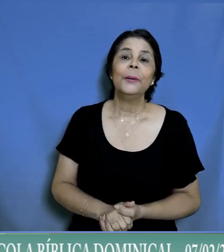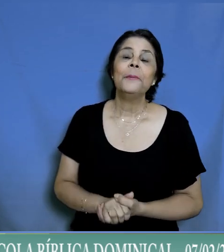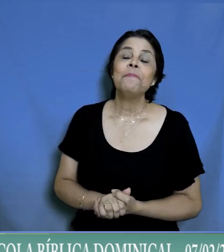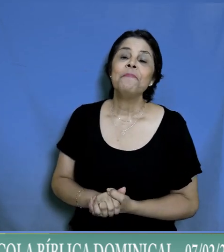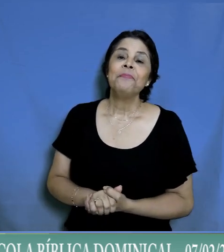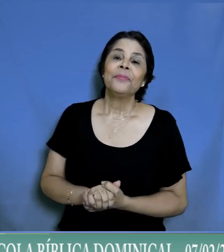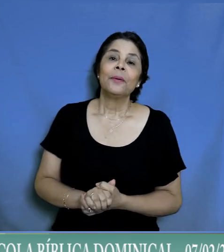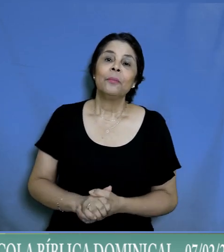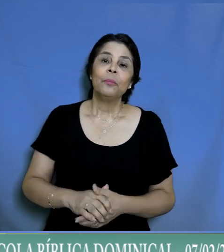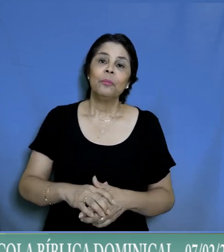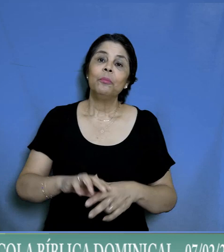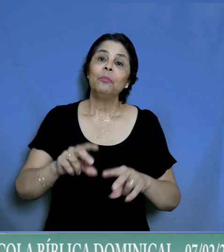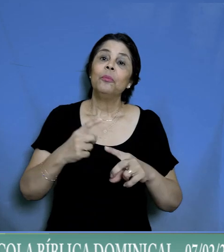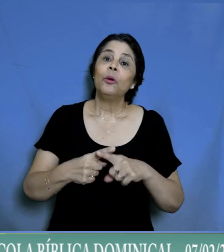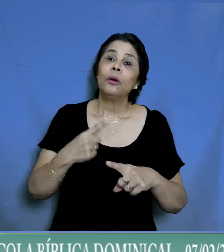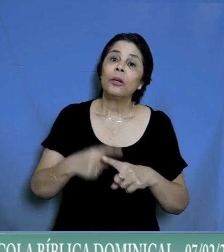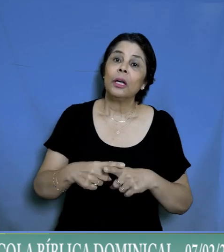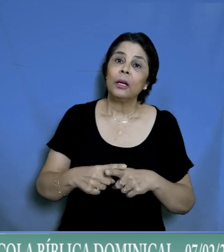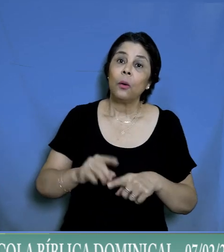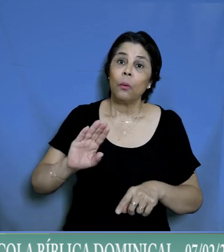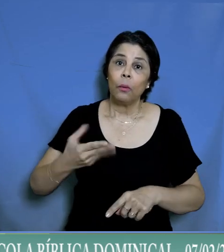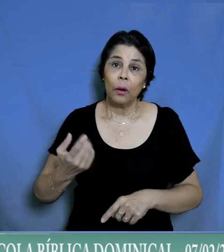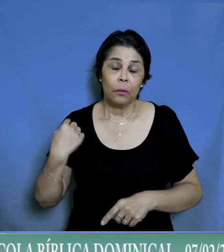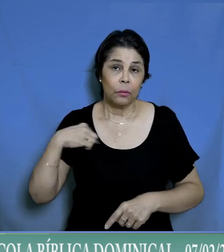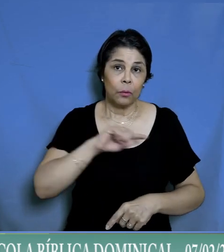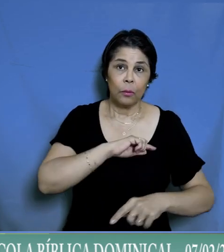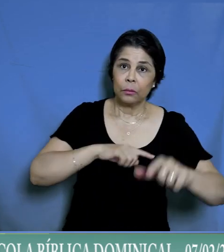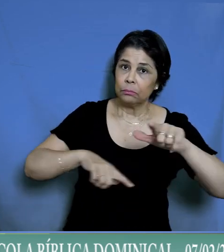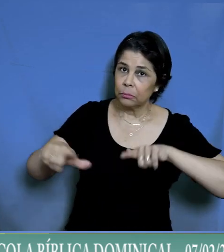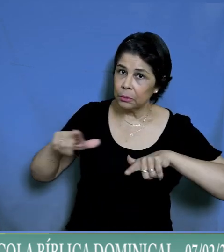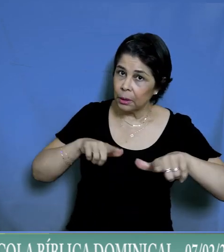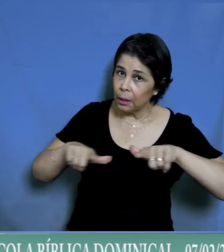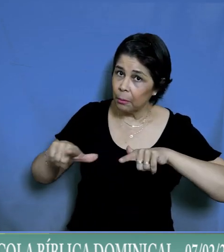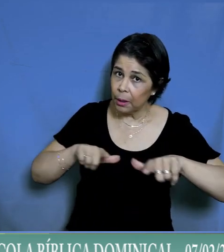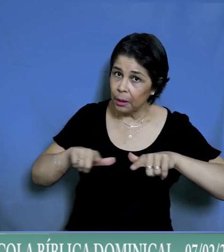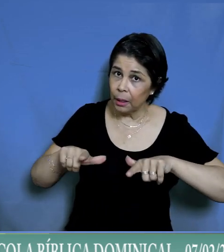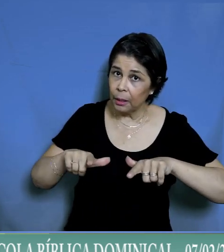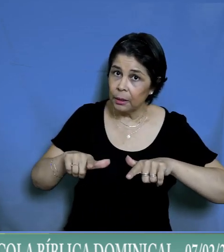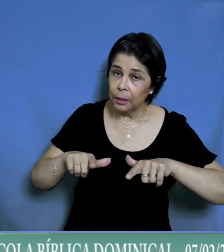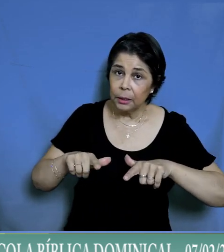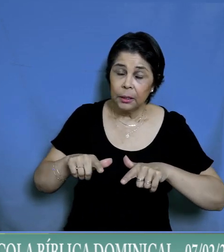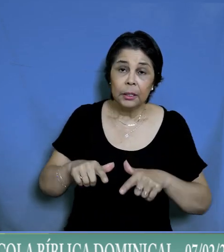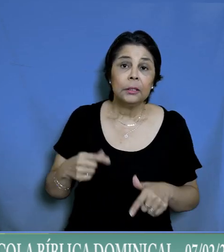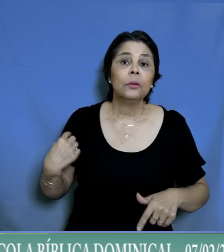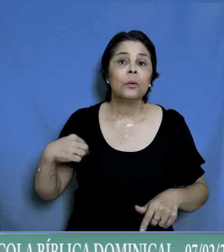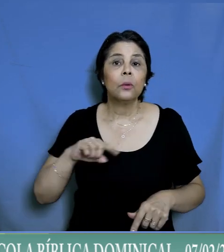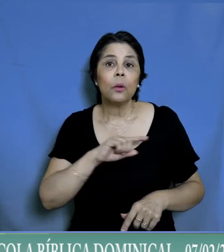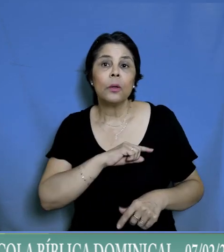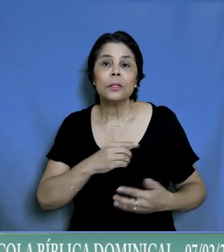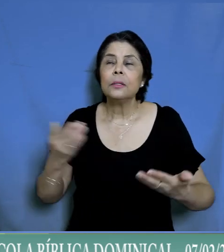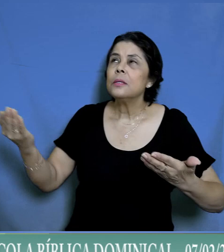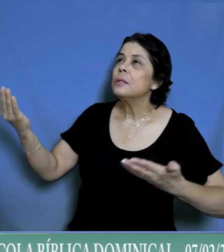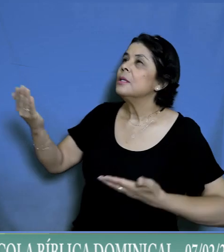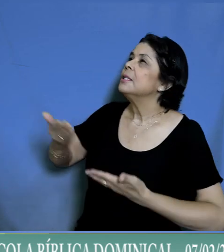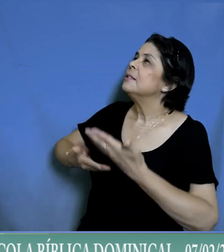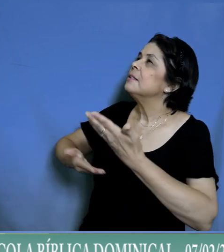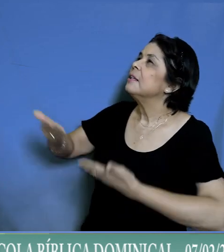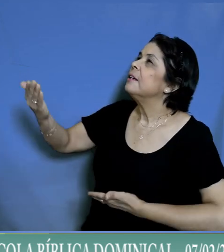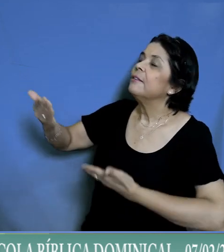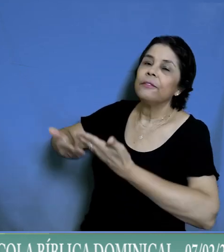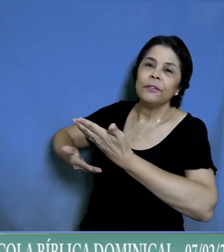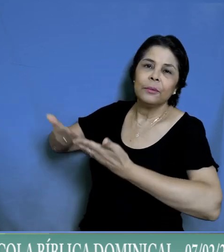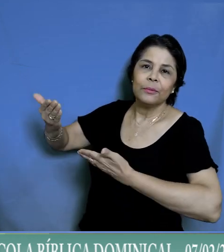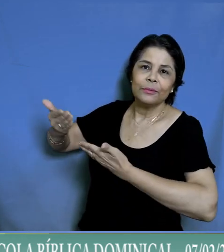meio através do qual você vai cultuar a Deus, servir os da casa, aos domésticos da fé, a sua cidade, o estado